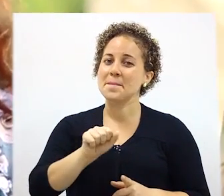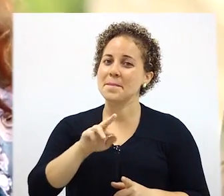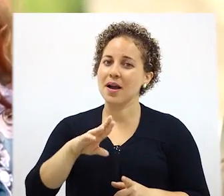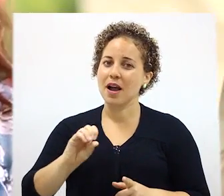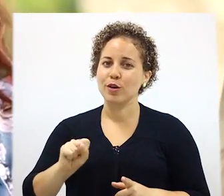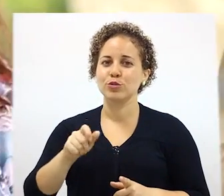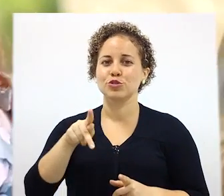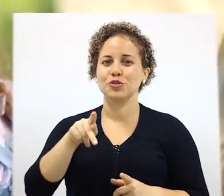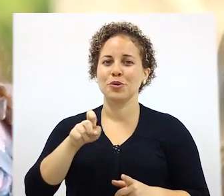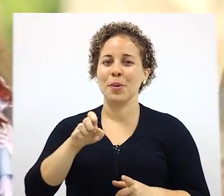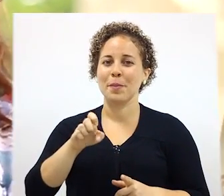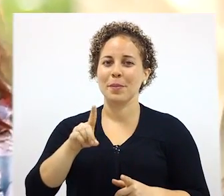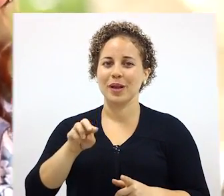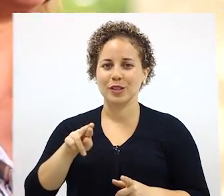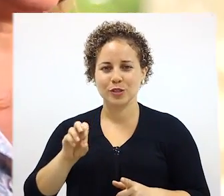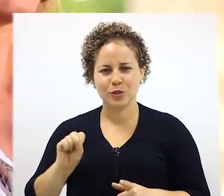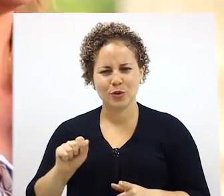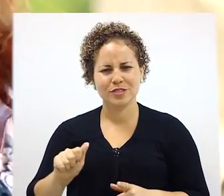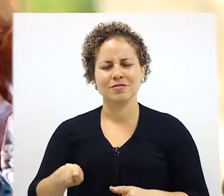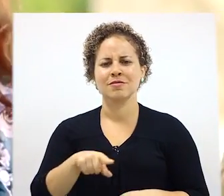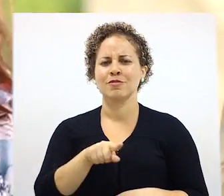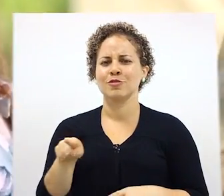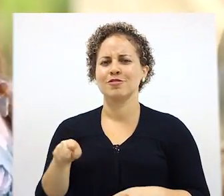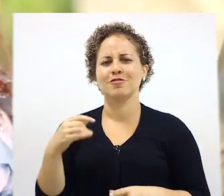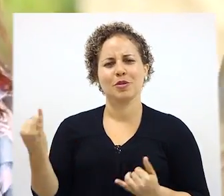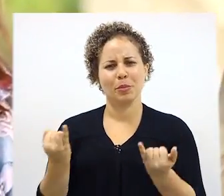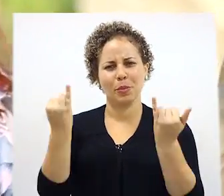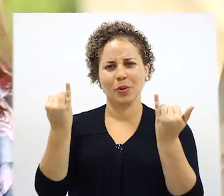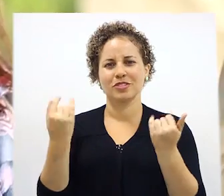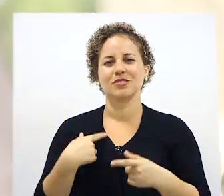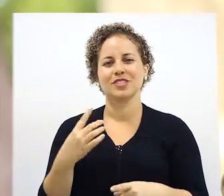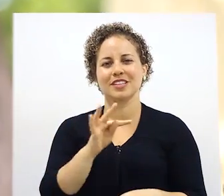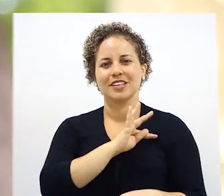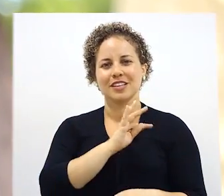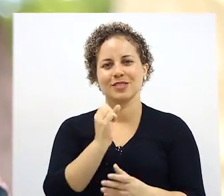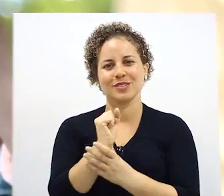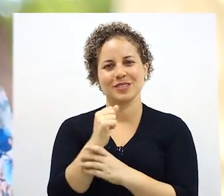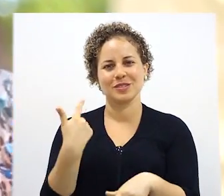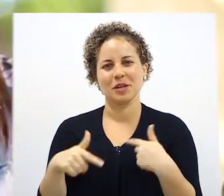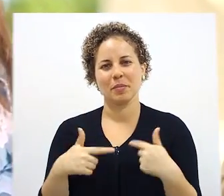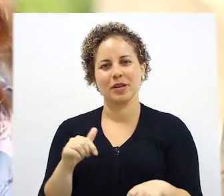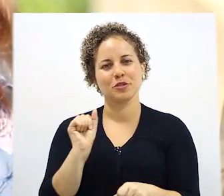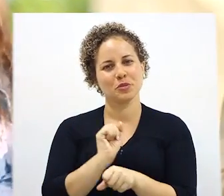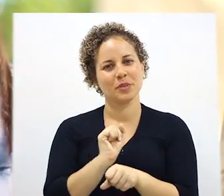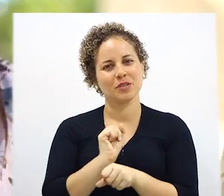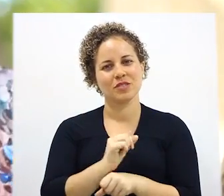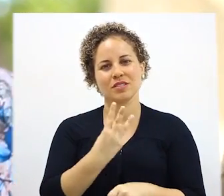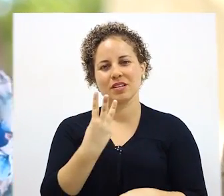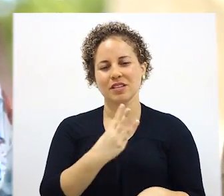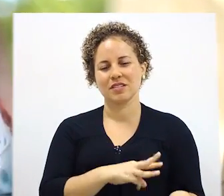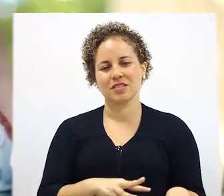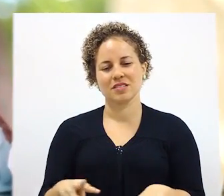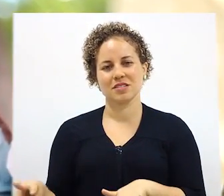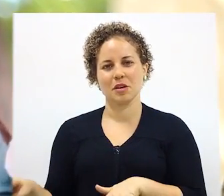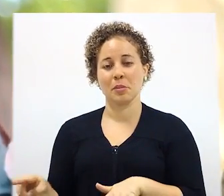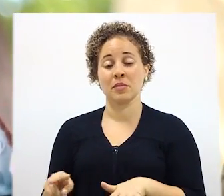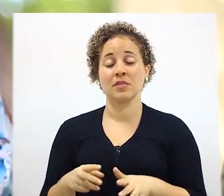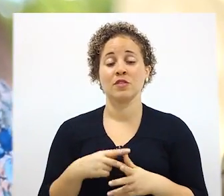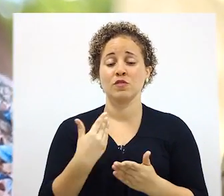que foi de grande valia para você, futuro técnico em segurança do trabalho. Aguardo vocês na terceira semana,